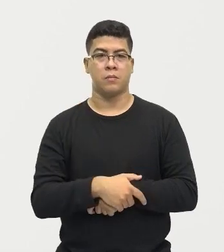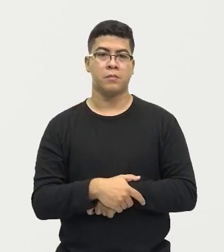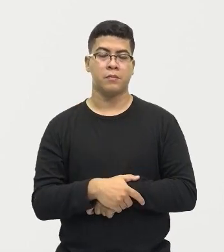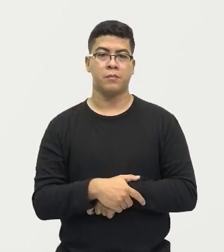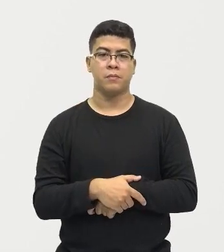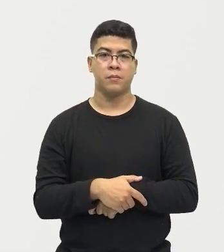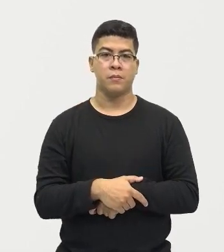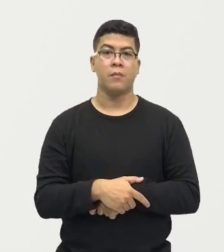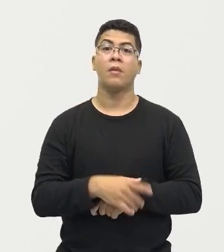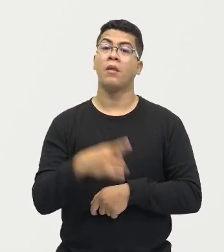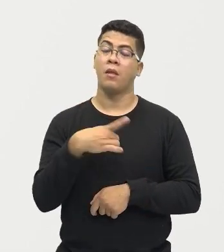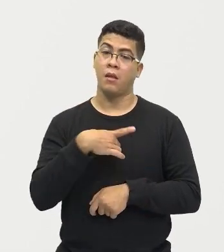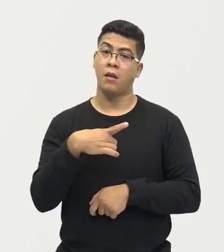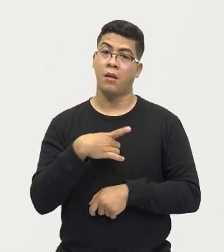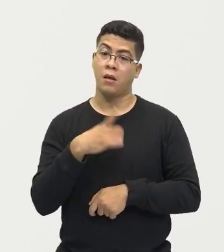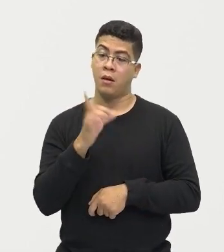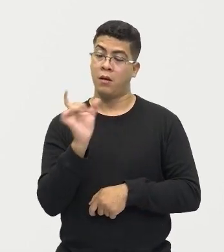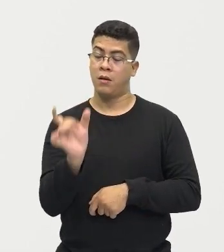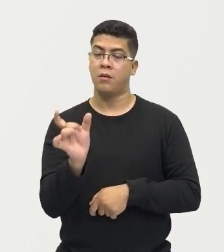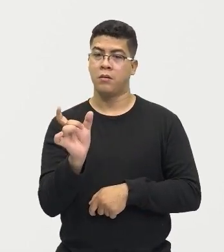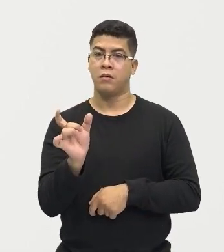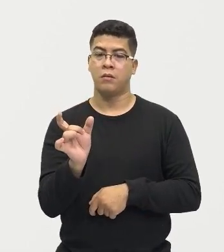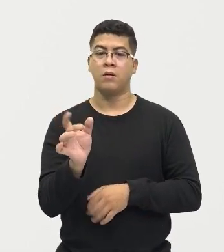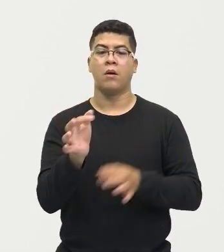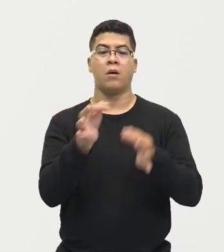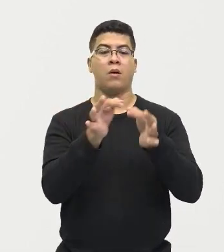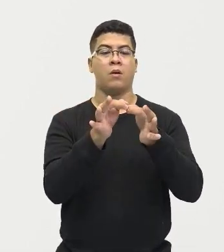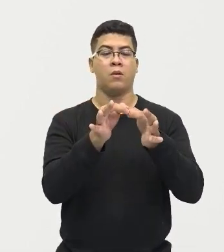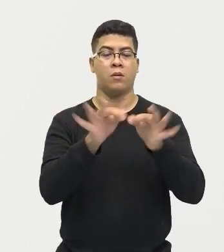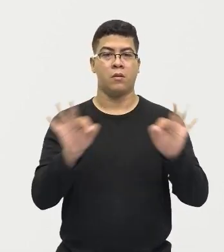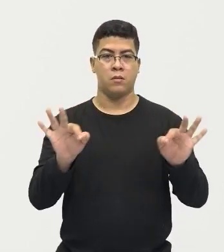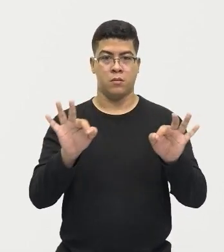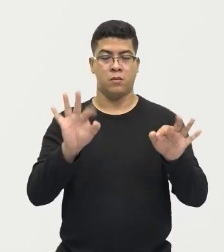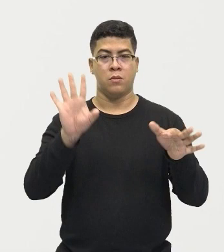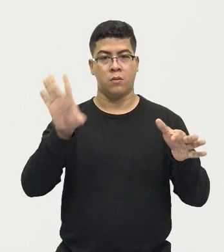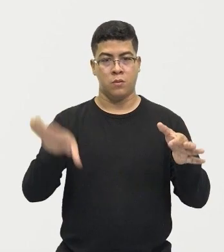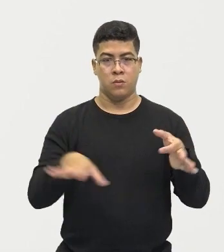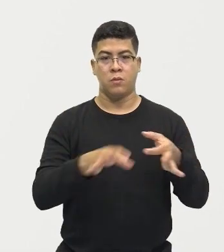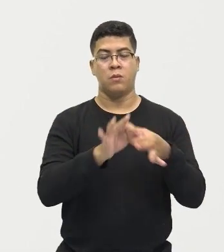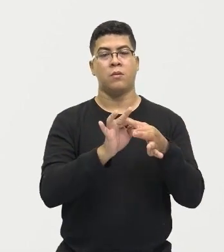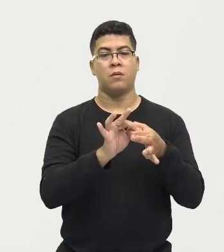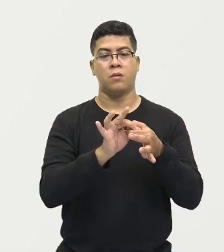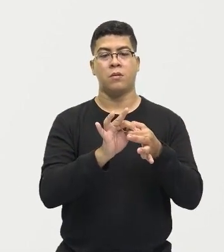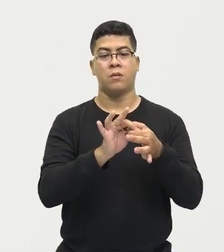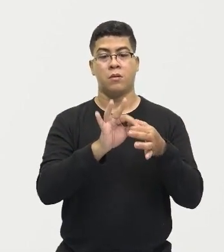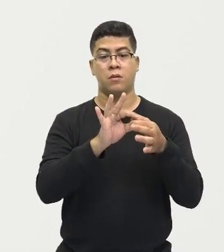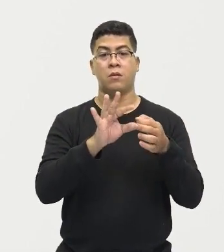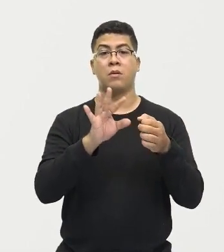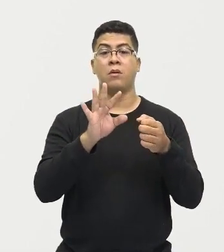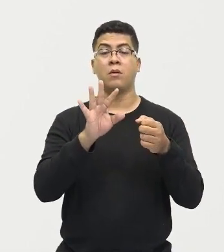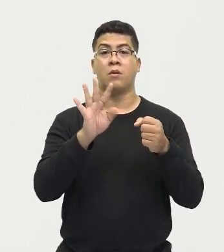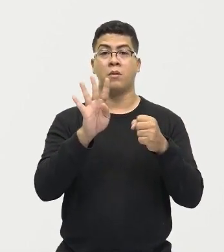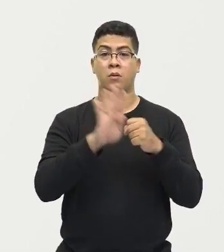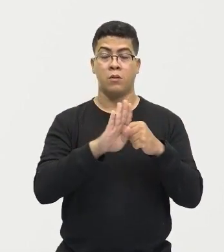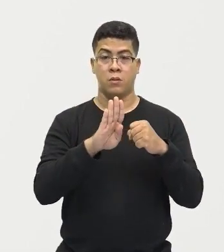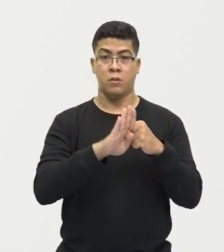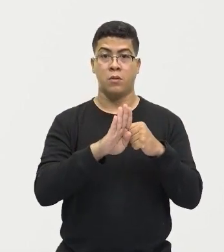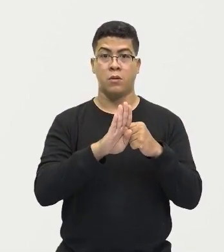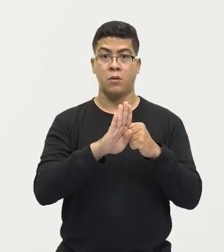temos aqui uma oração subordinada, substantiva,